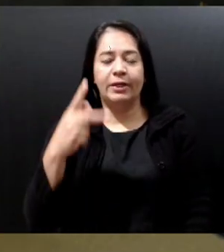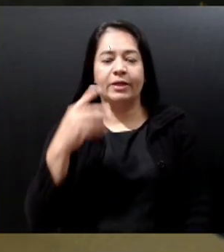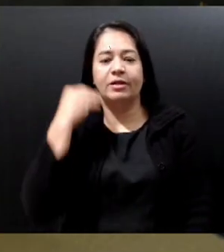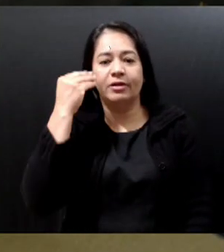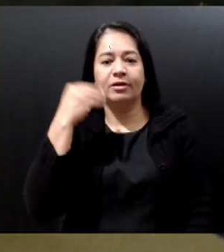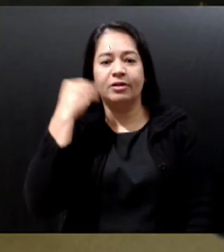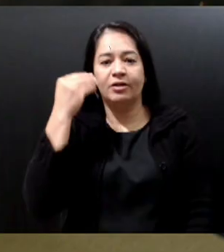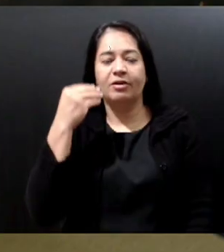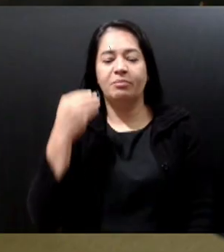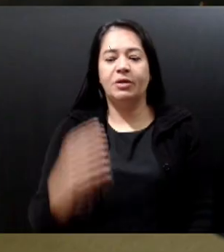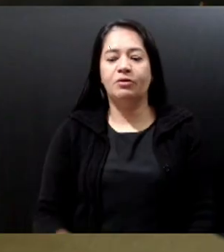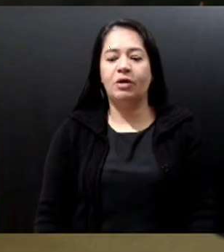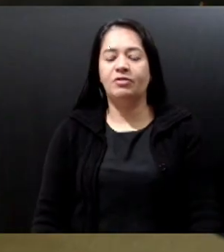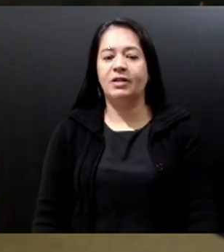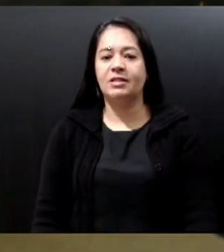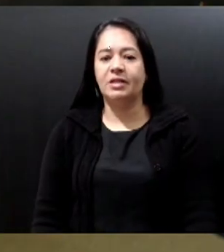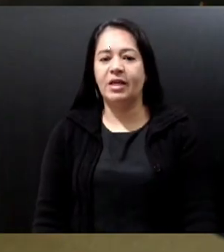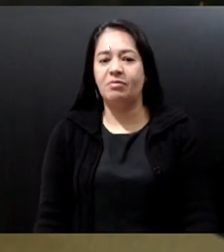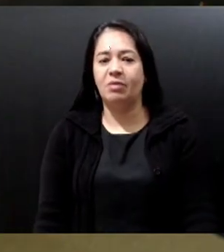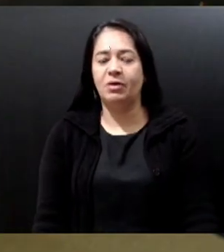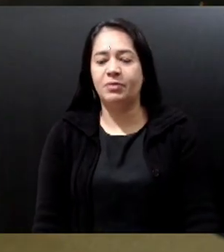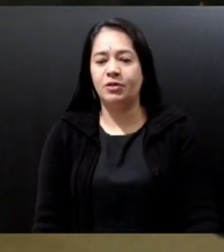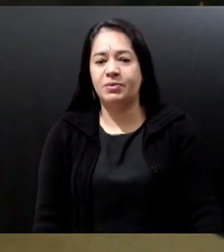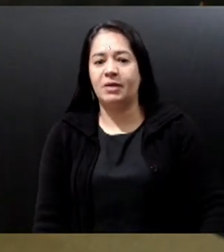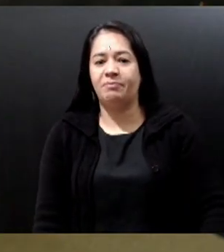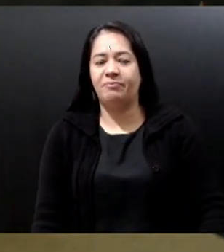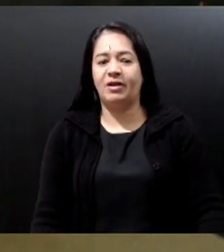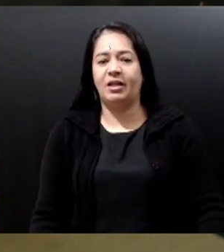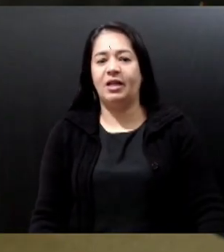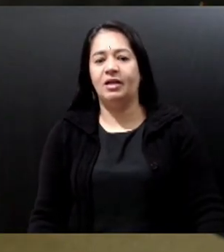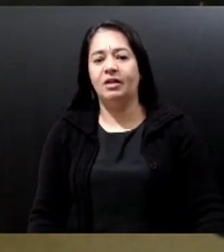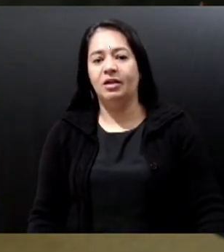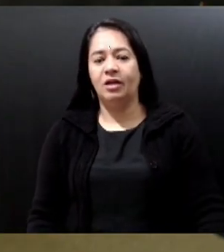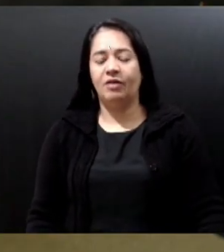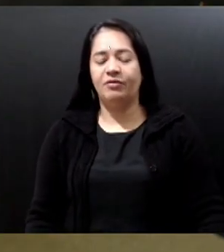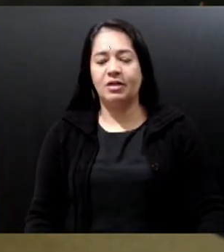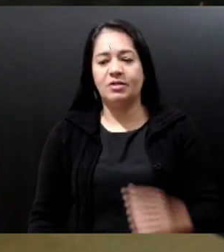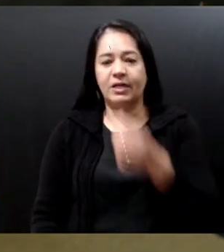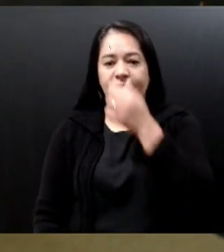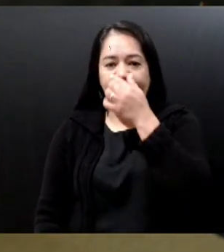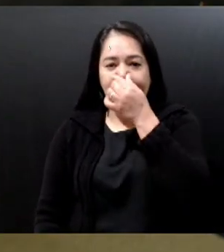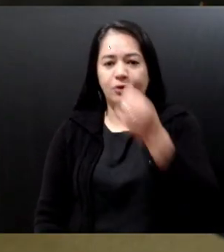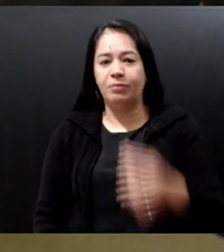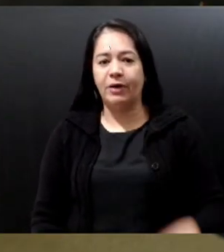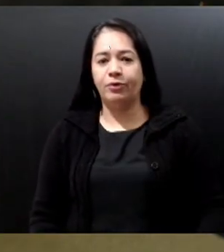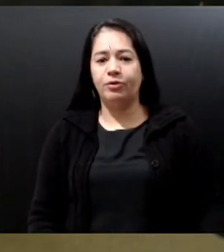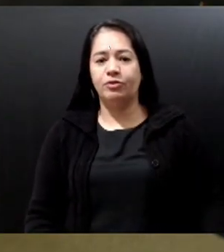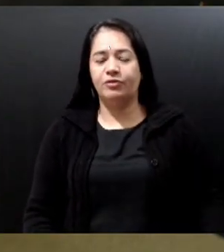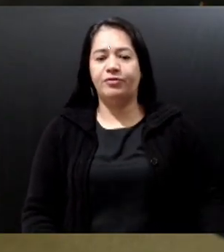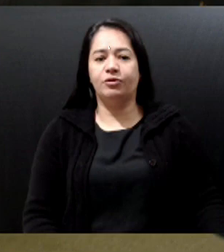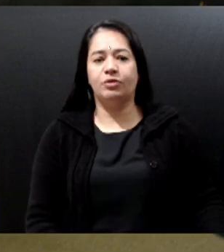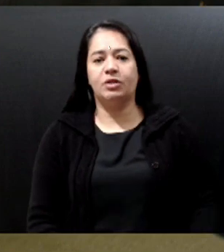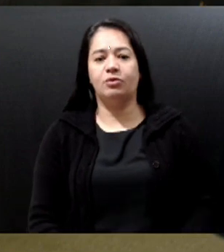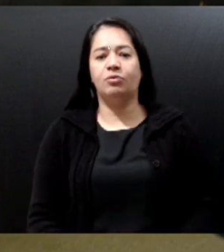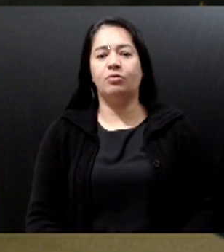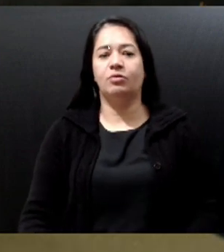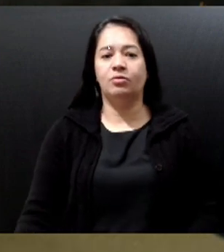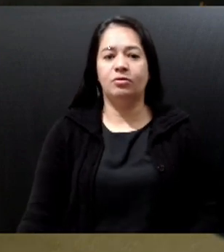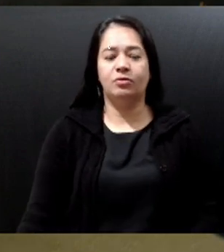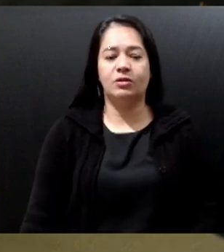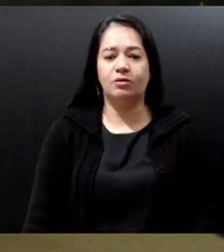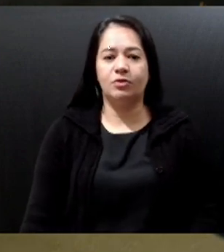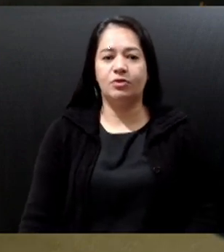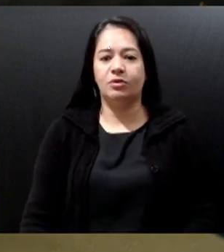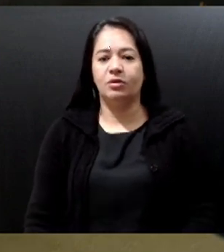conosco. Enquanto você manda a sua mensagem, a gente já atualiza algumas informações. Vamos lá, vamos dar uma notícia da